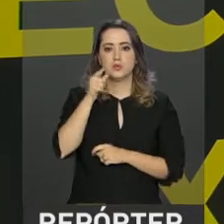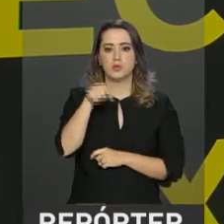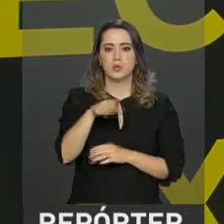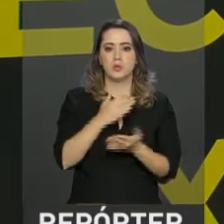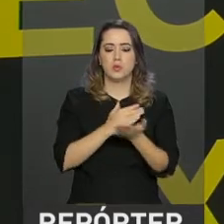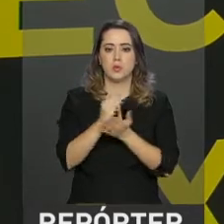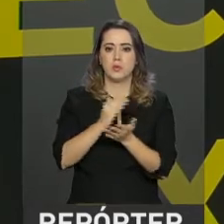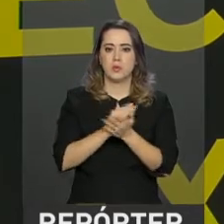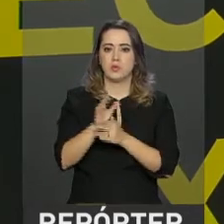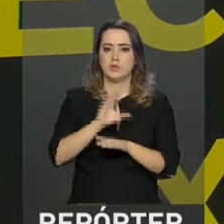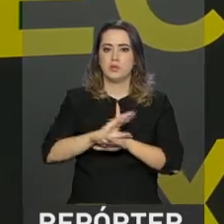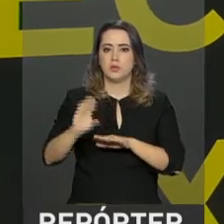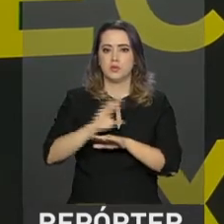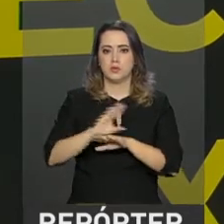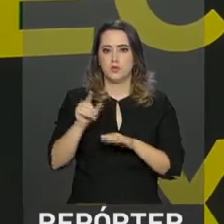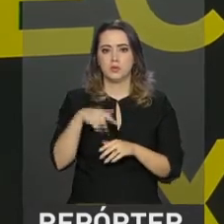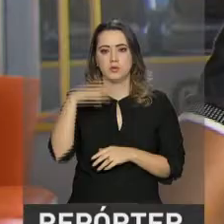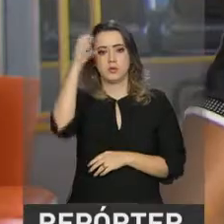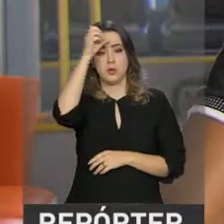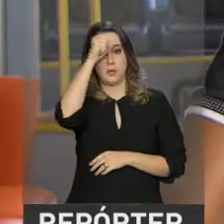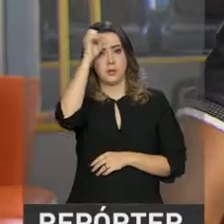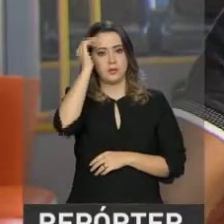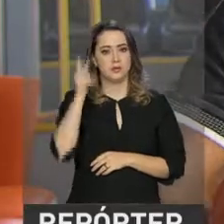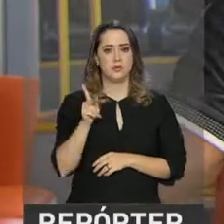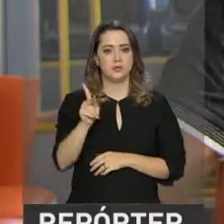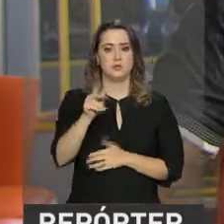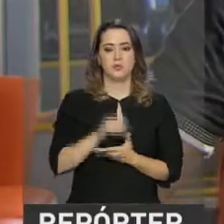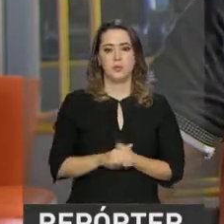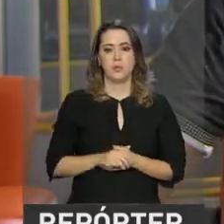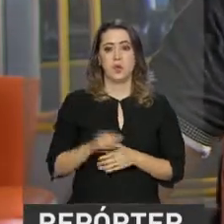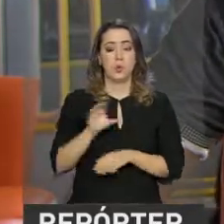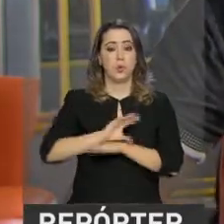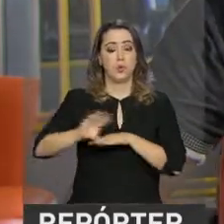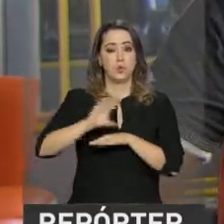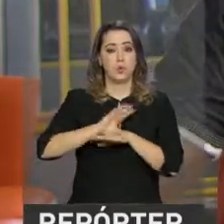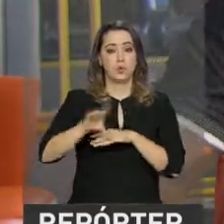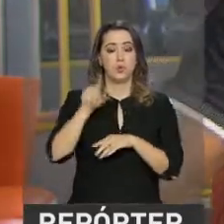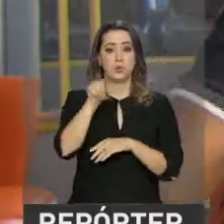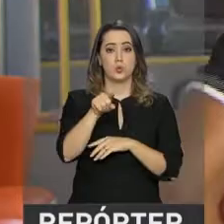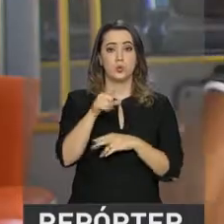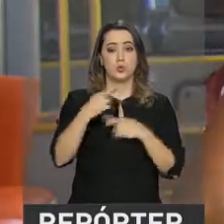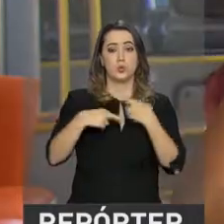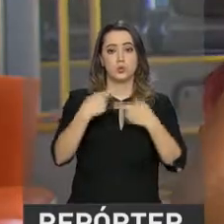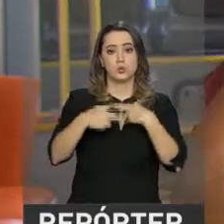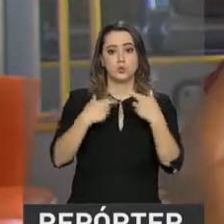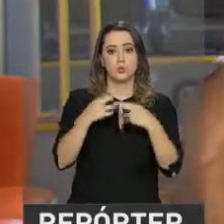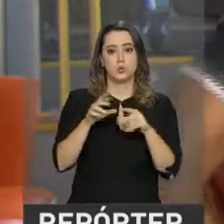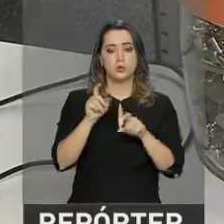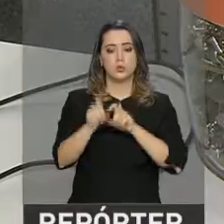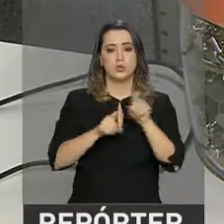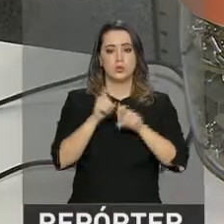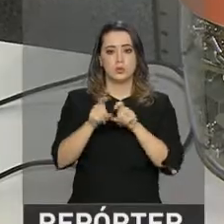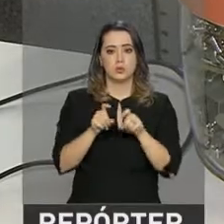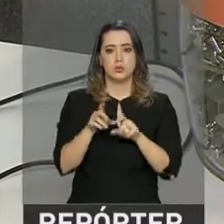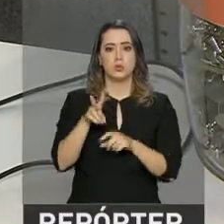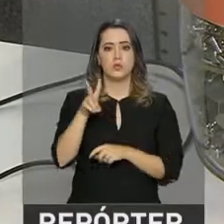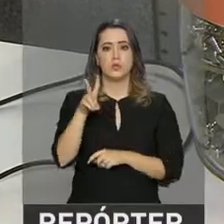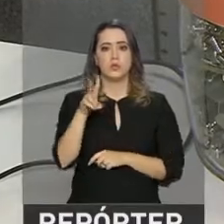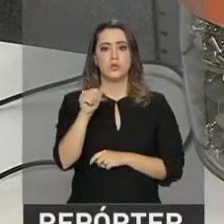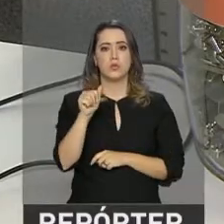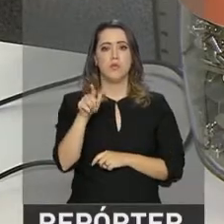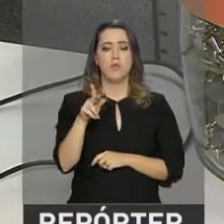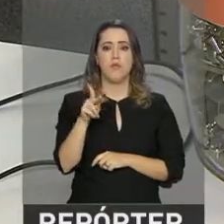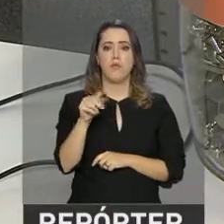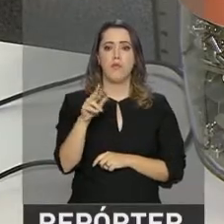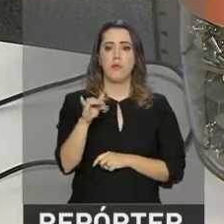comecei a fazer os cursos e agora tá aprimorando eles fazem cursos no centro de recondicionamento de computadores de valparaíso de